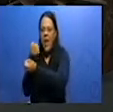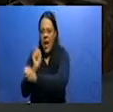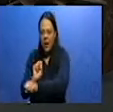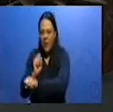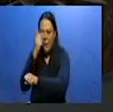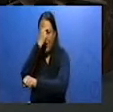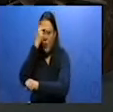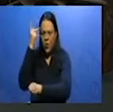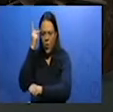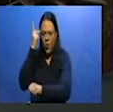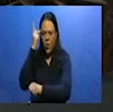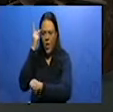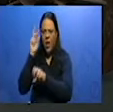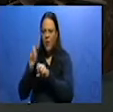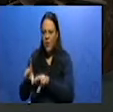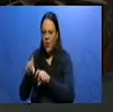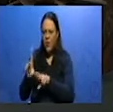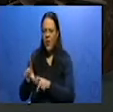tá?